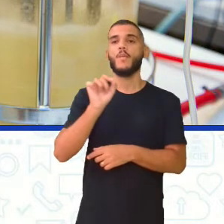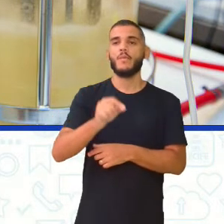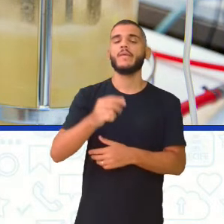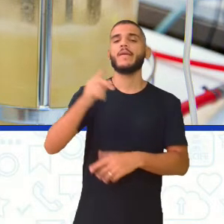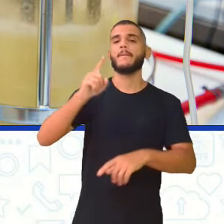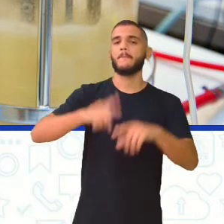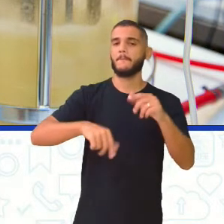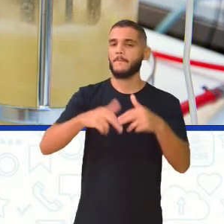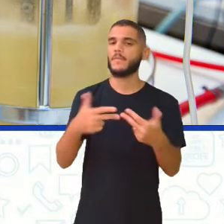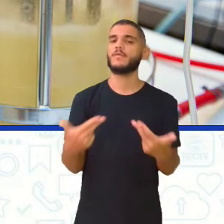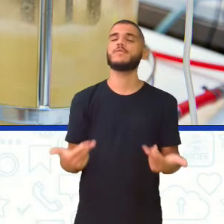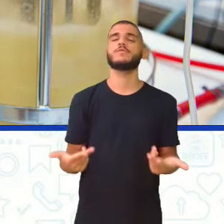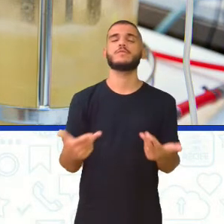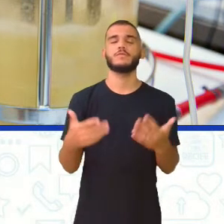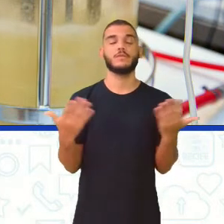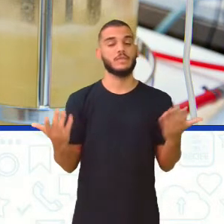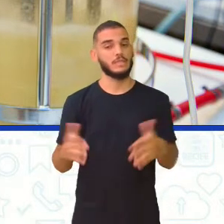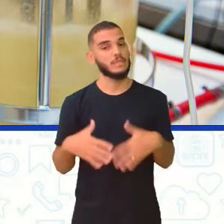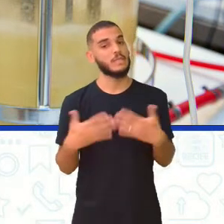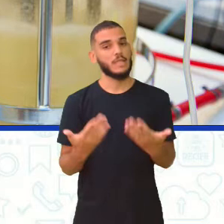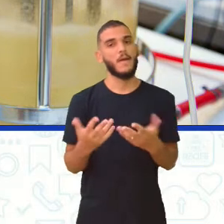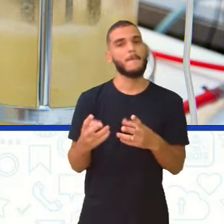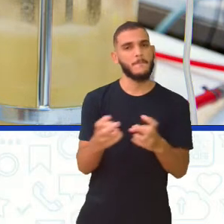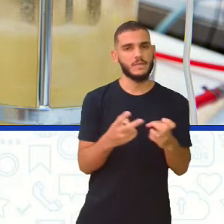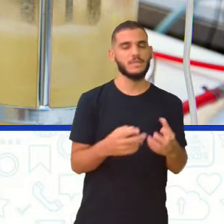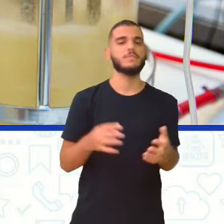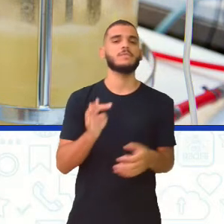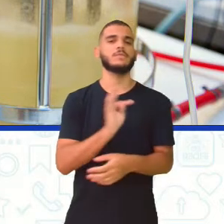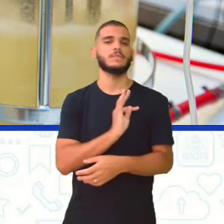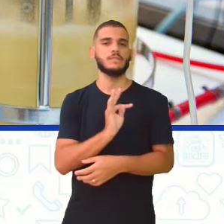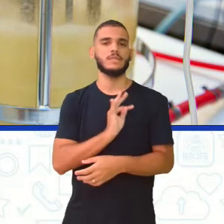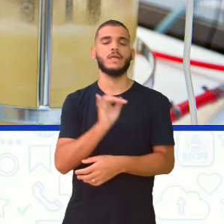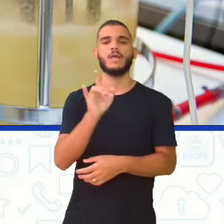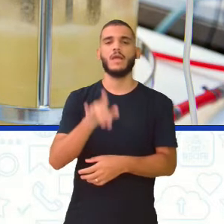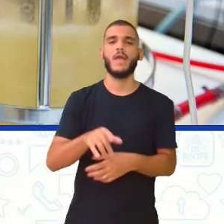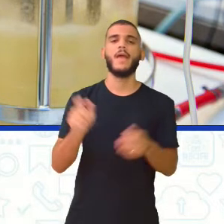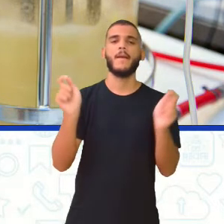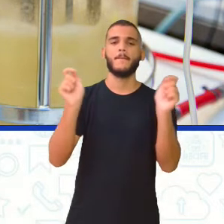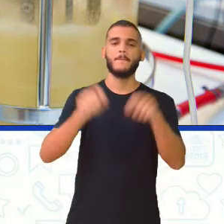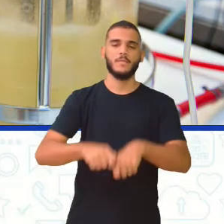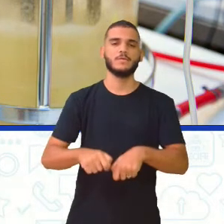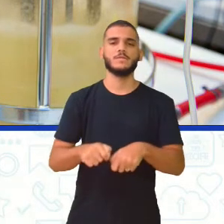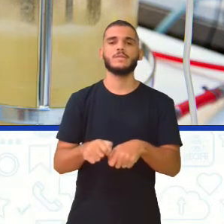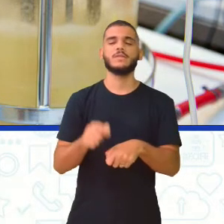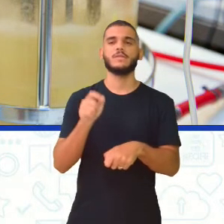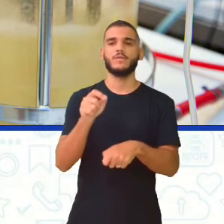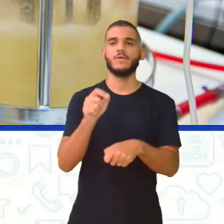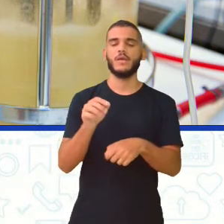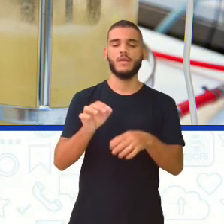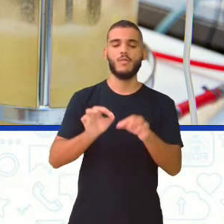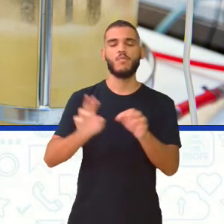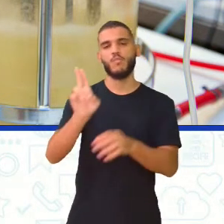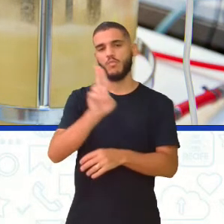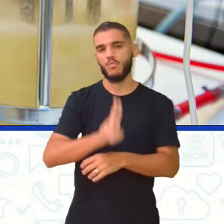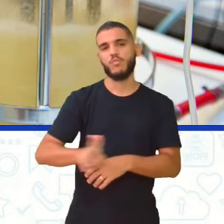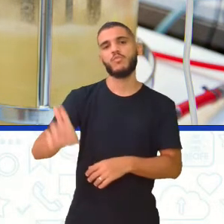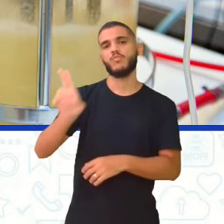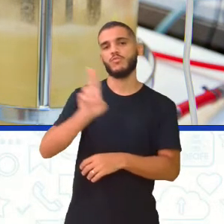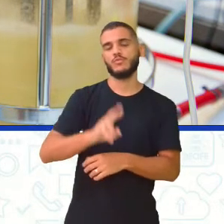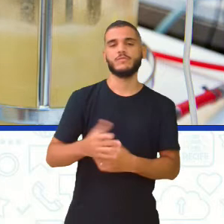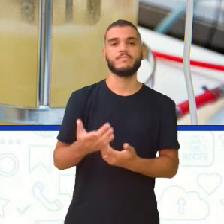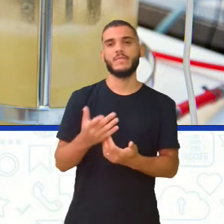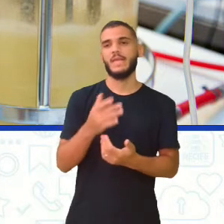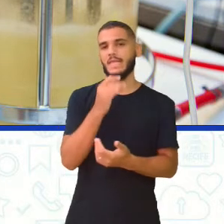Agora a gente está vendo que essas ferramentas, né, essas técnicas, elas vão possibilitar o manuseio, a questão aí desse